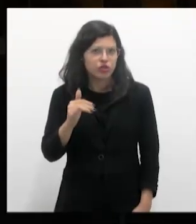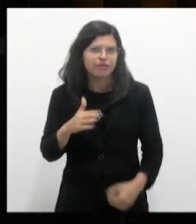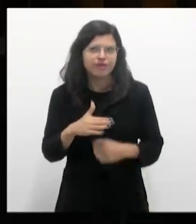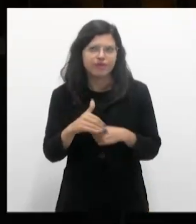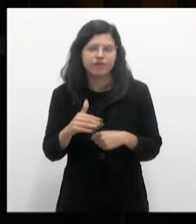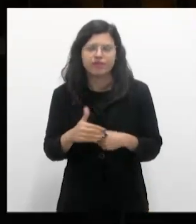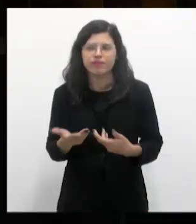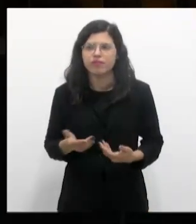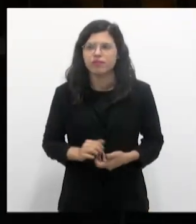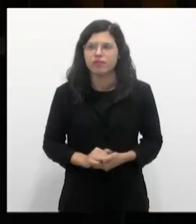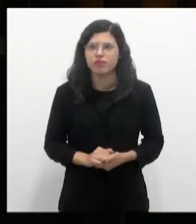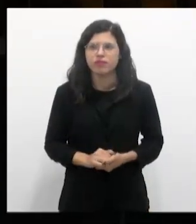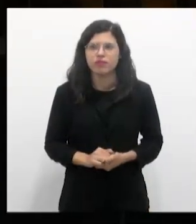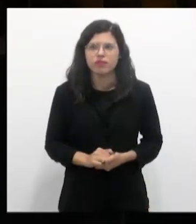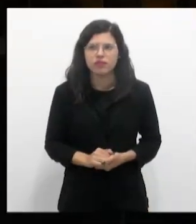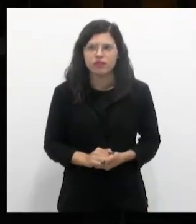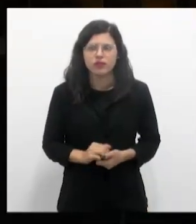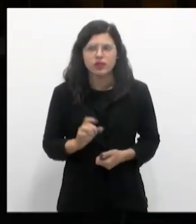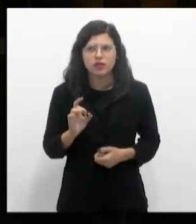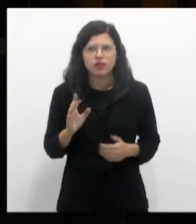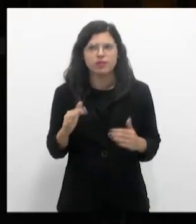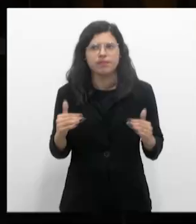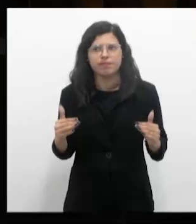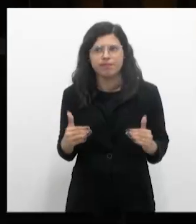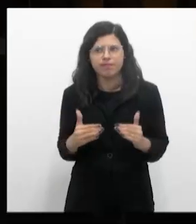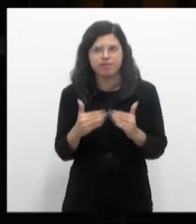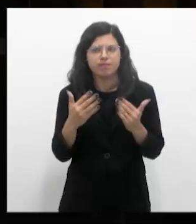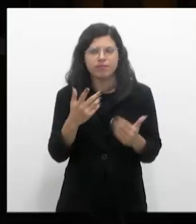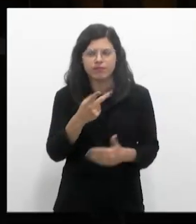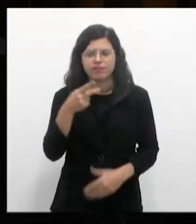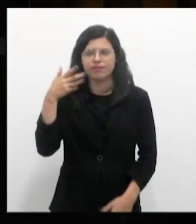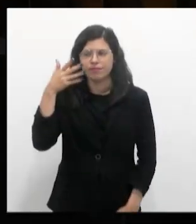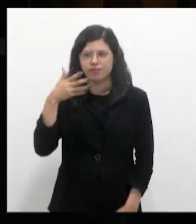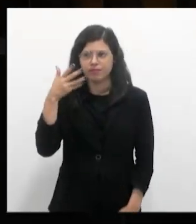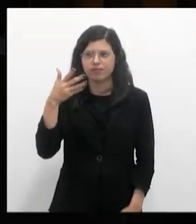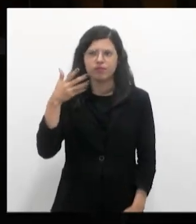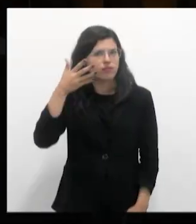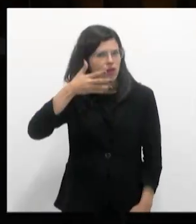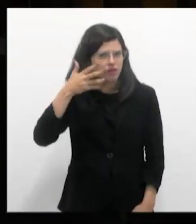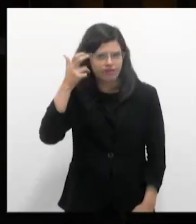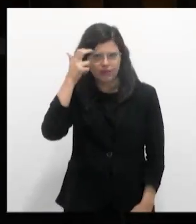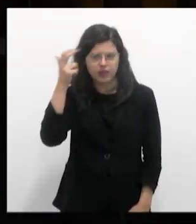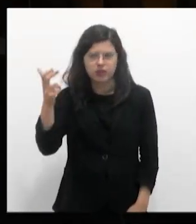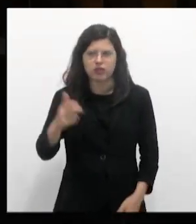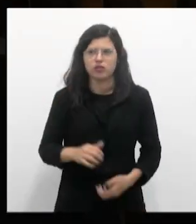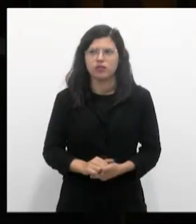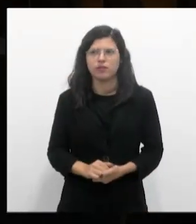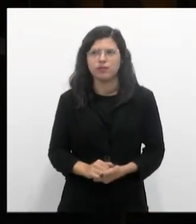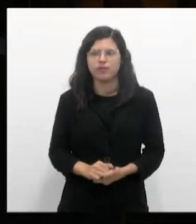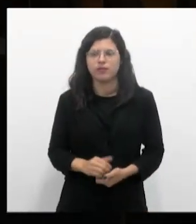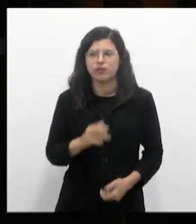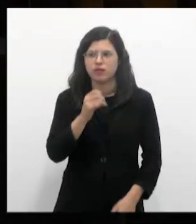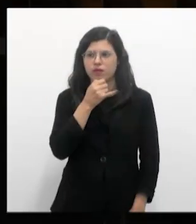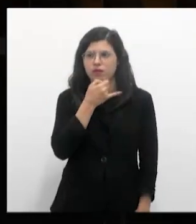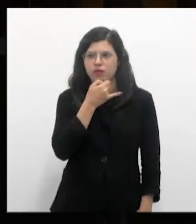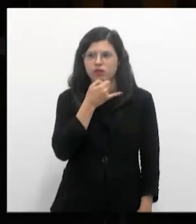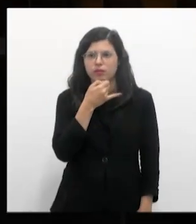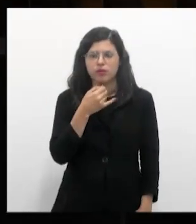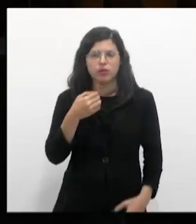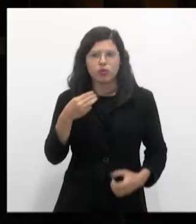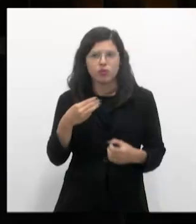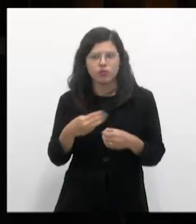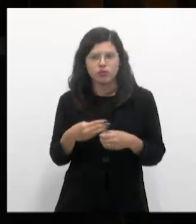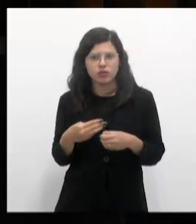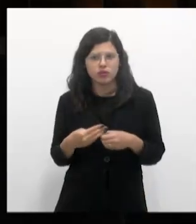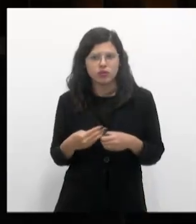Eu quero só corroborar com todas as suas palavras, foram palavras muito sábias. Infelizmente, a gente, em um município